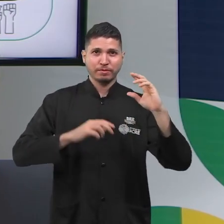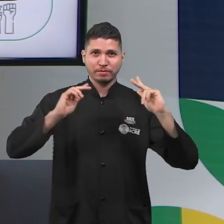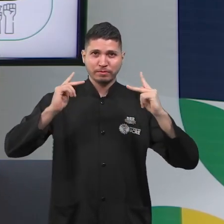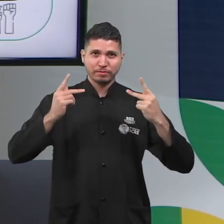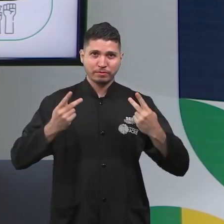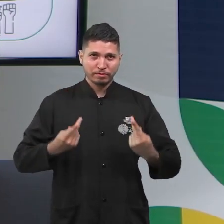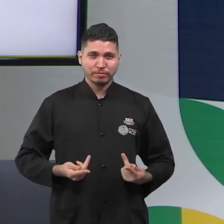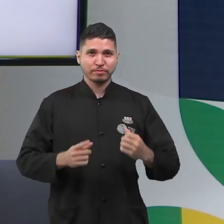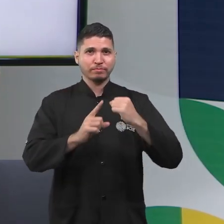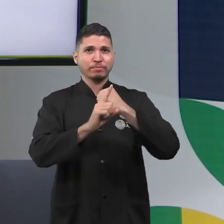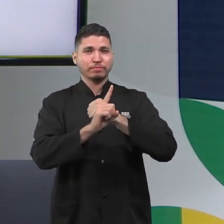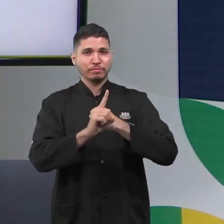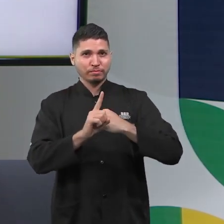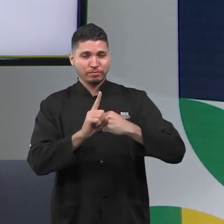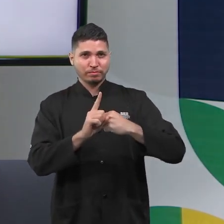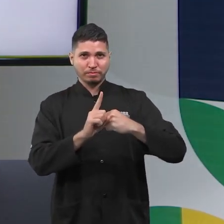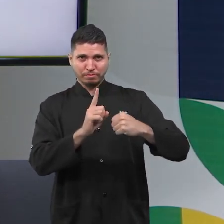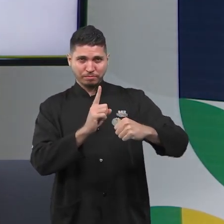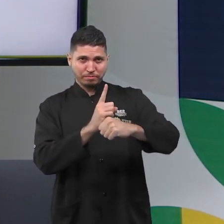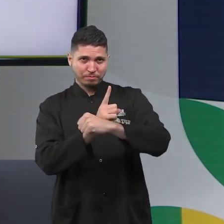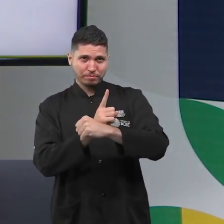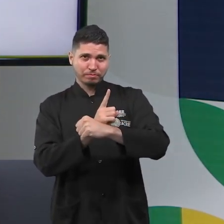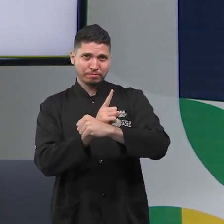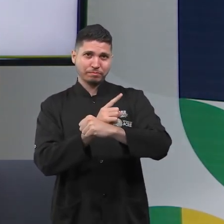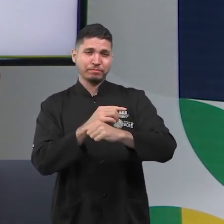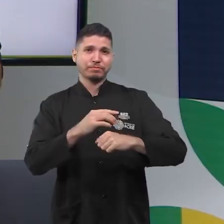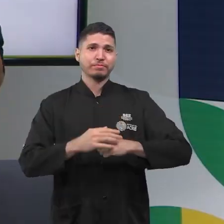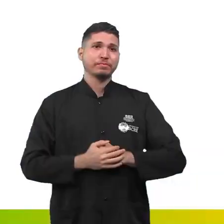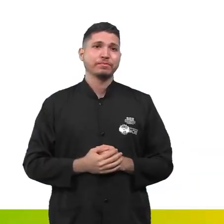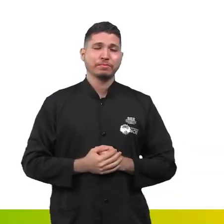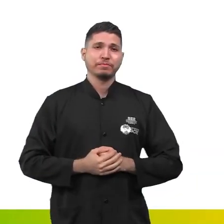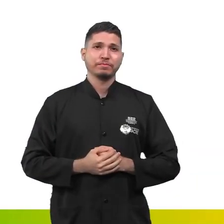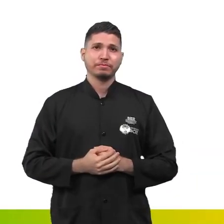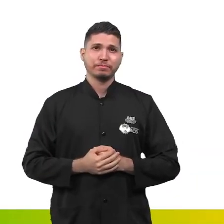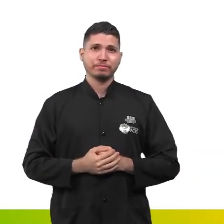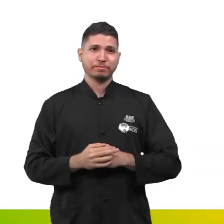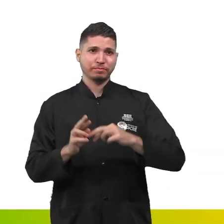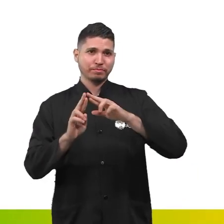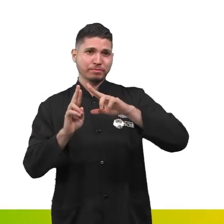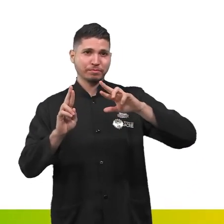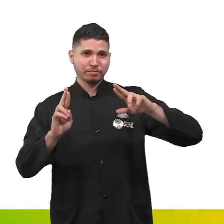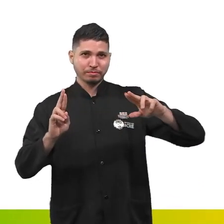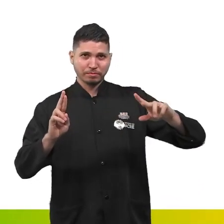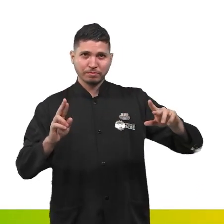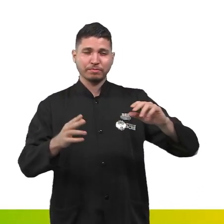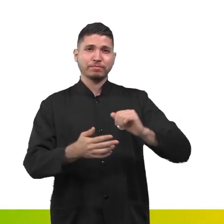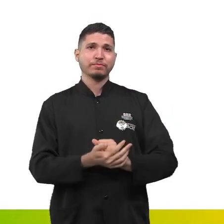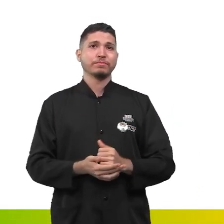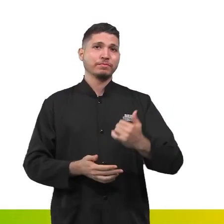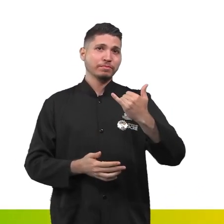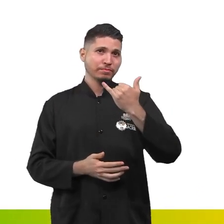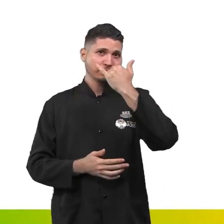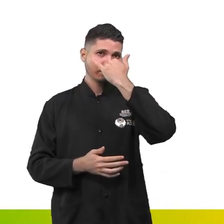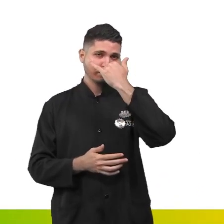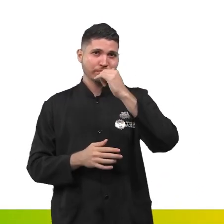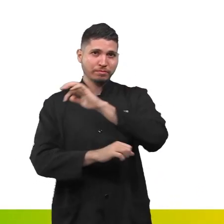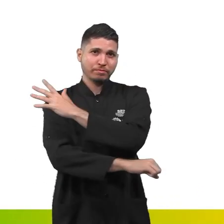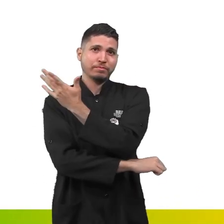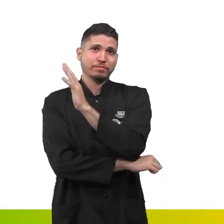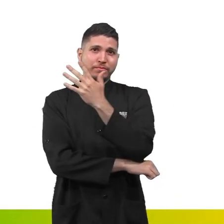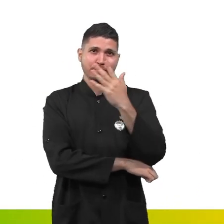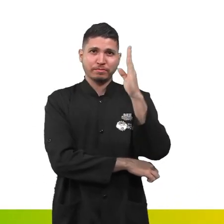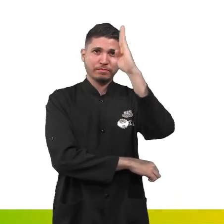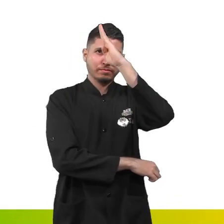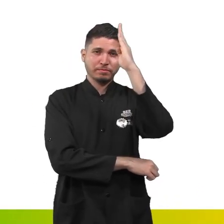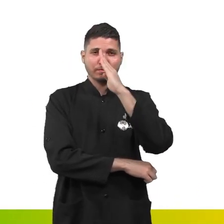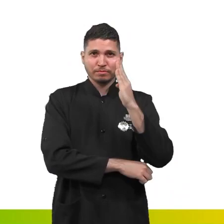Sociais Aplicadas. Nossa trilha hoje é sobre as tragédias ambientais do Brasil. Pelo menos algumas,